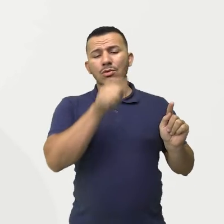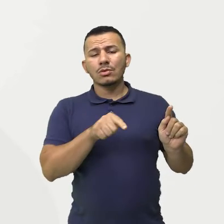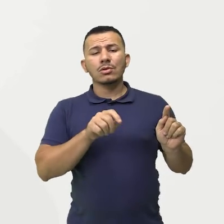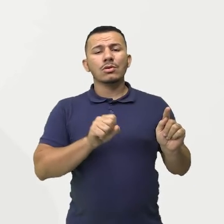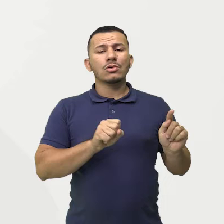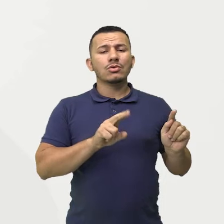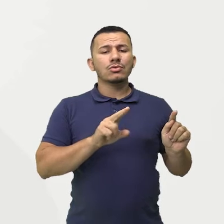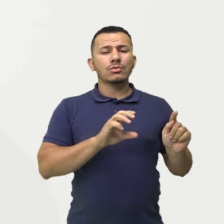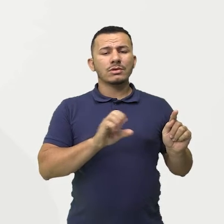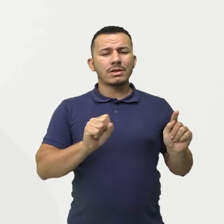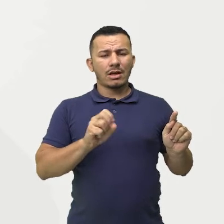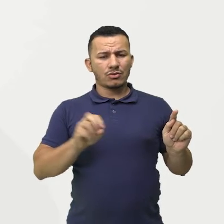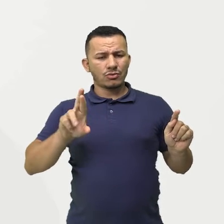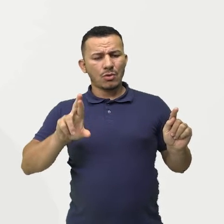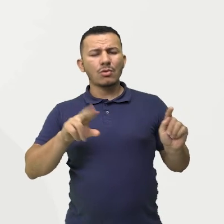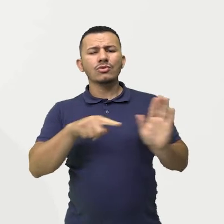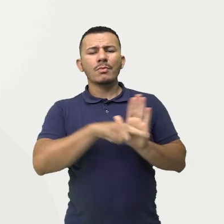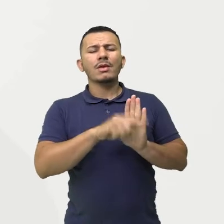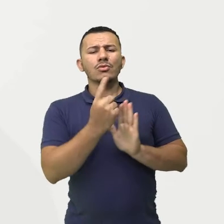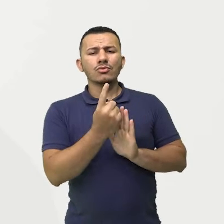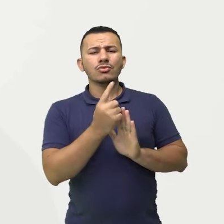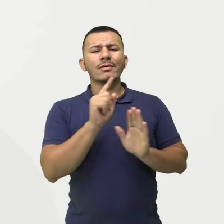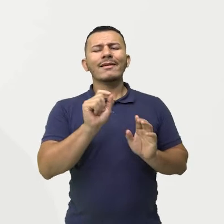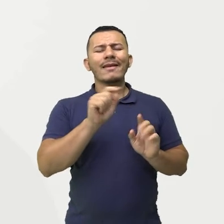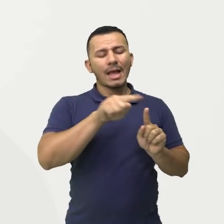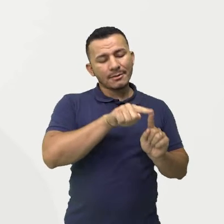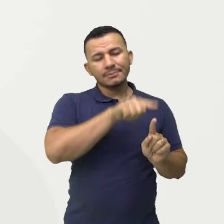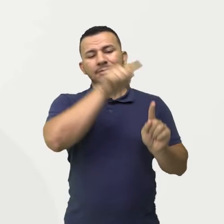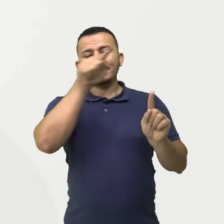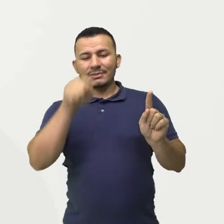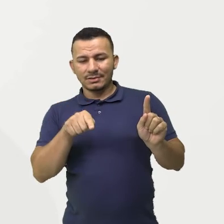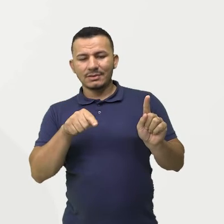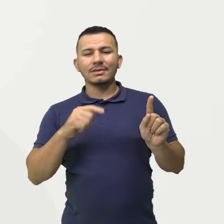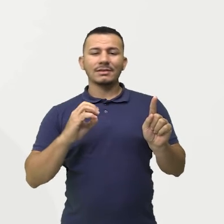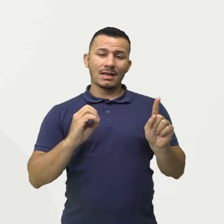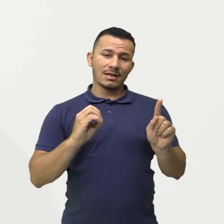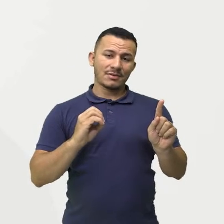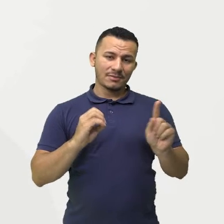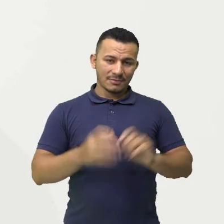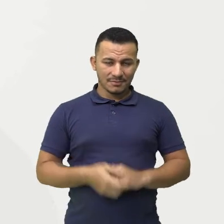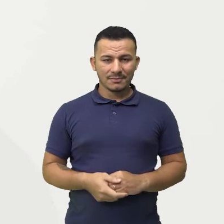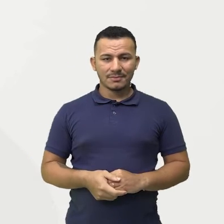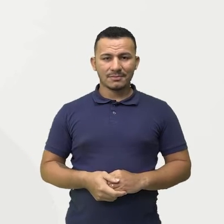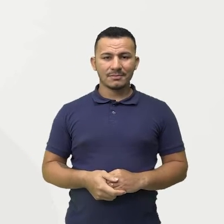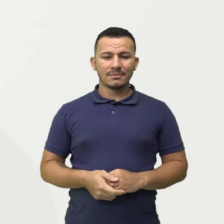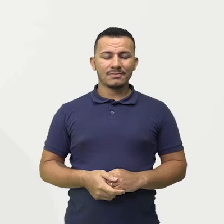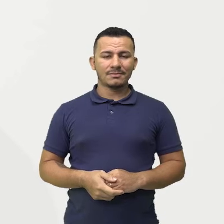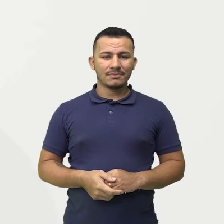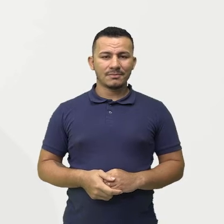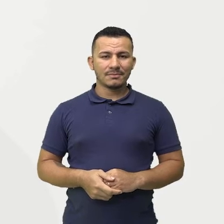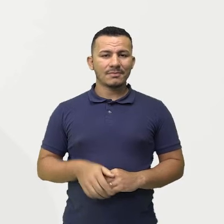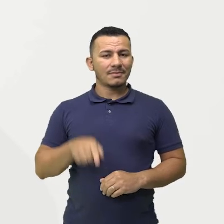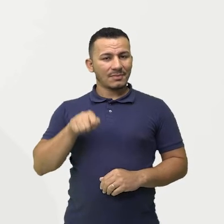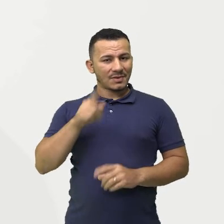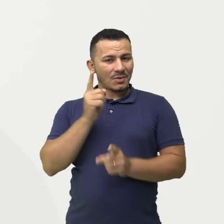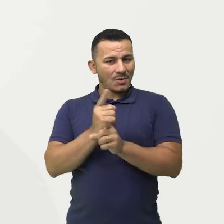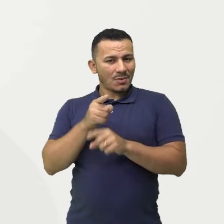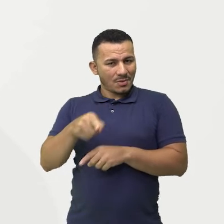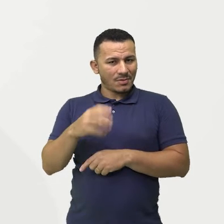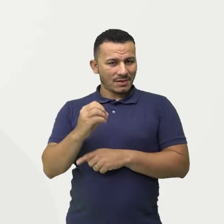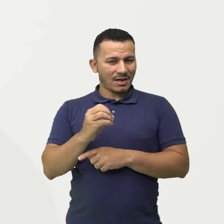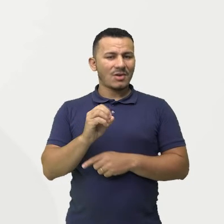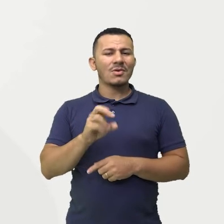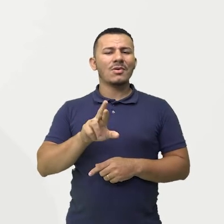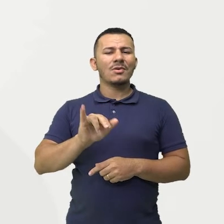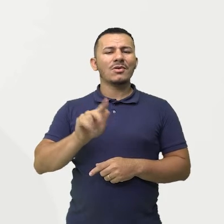Eu poderia perguntar, quem é o sucessor de menos 1? O sucessor de menos 1 é o 0. A origem, chegamos na